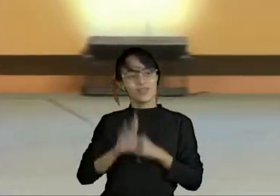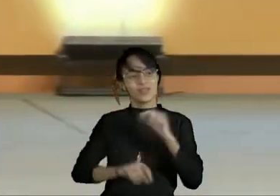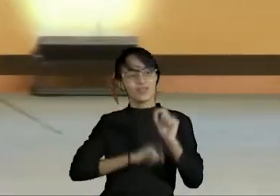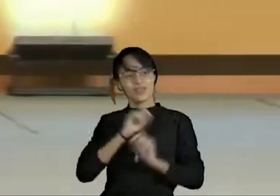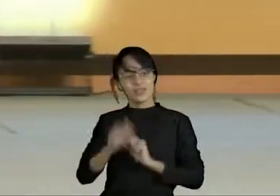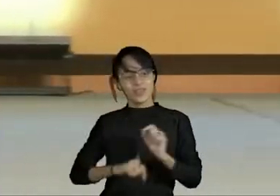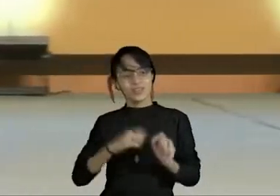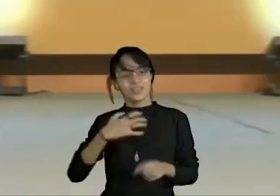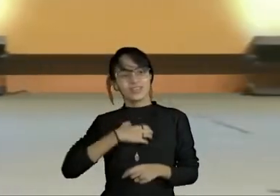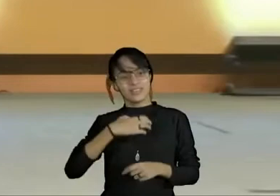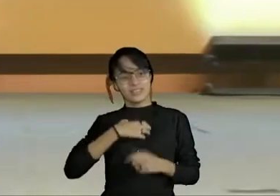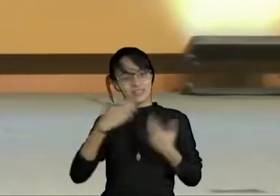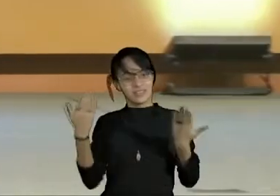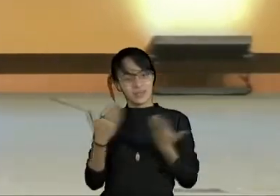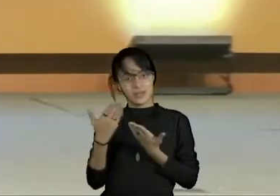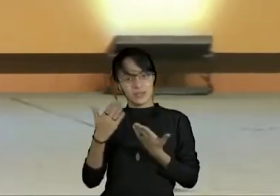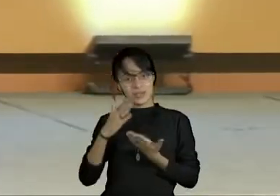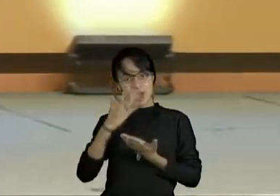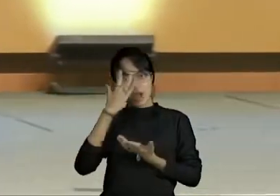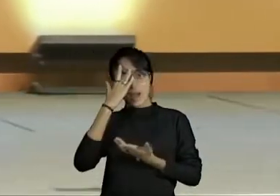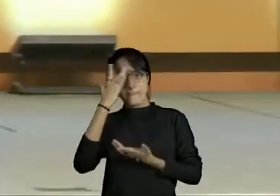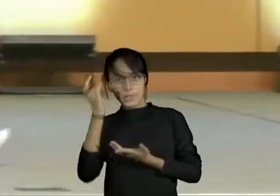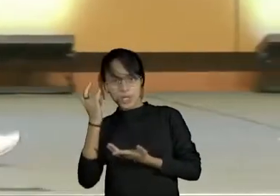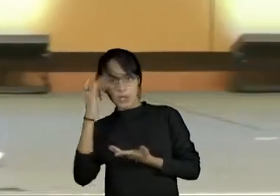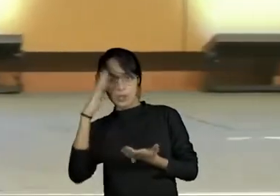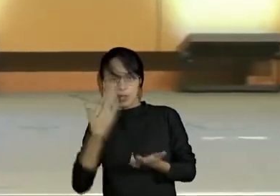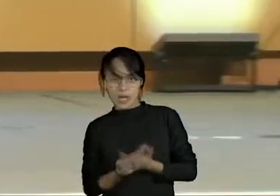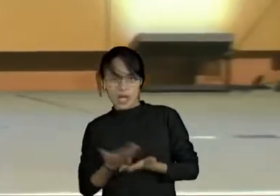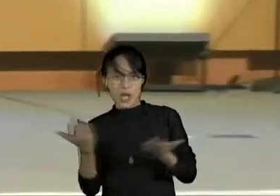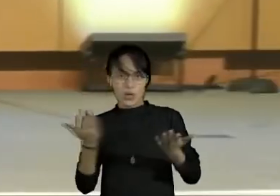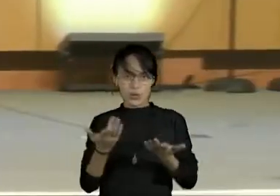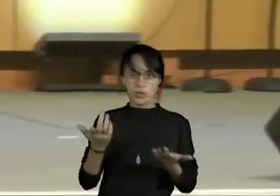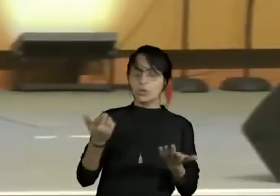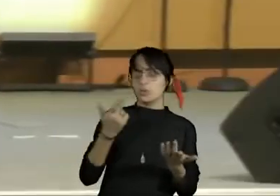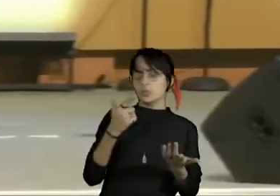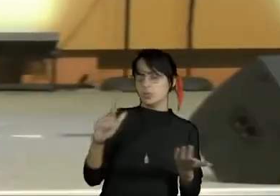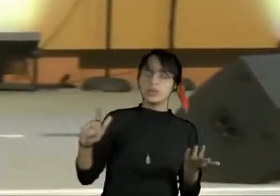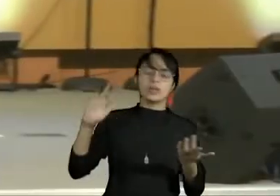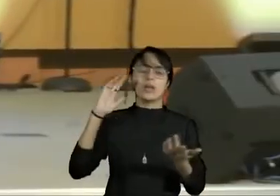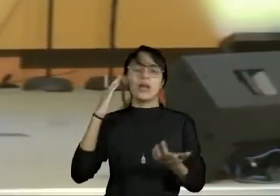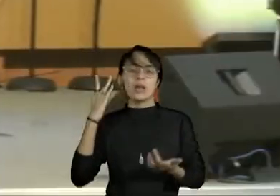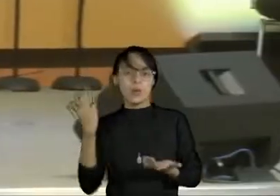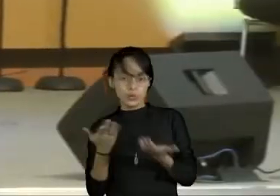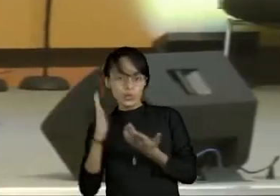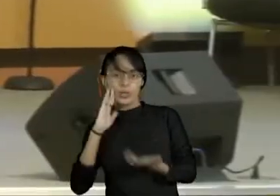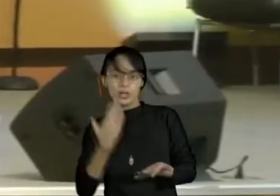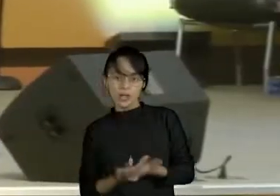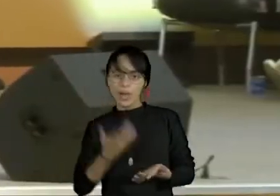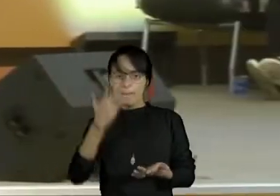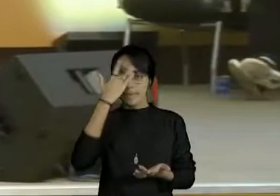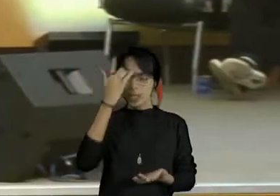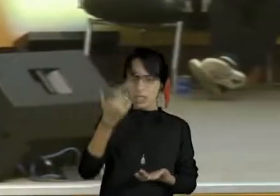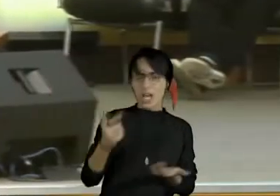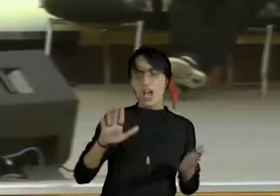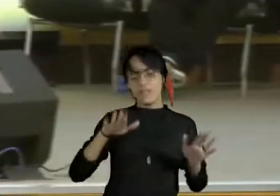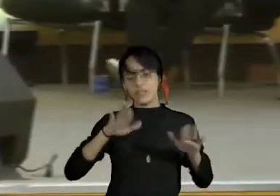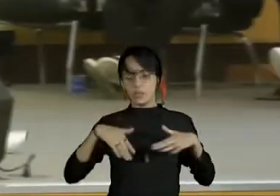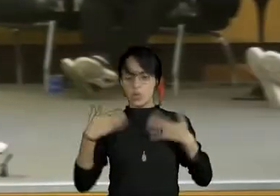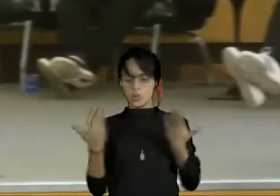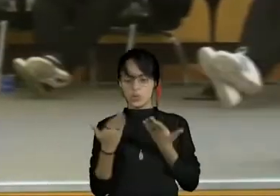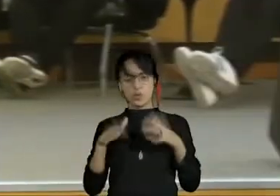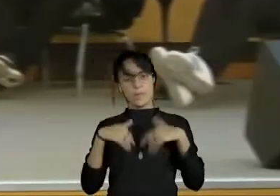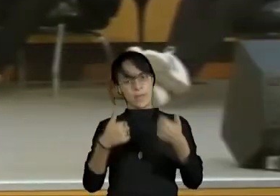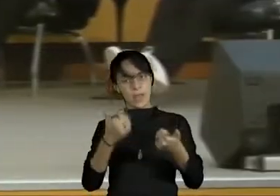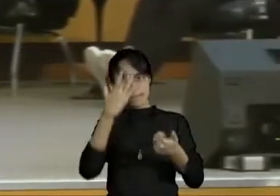que eu sinto, hoje eu creio, amanhã eu não creio. Hoje eu tenho força, amanhã eu não tenho força. Se está tudo bem, eu fico legal. Se de repente a porta se fecha,